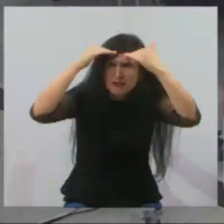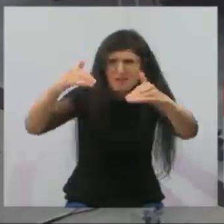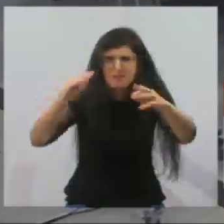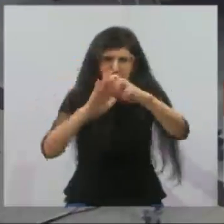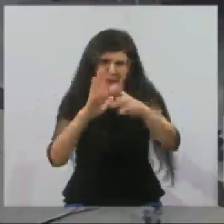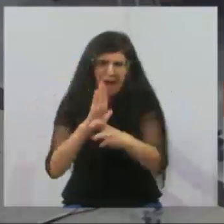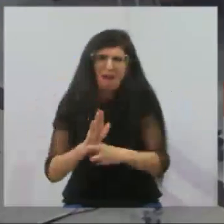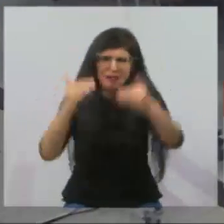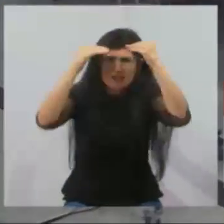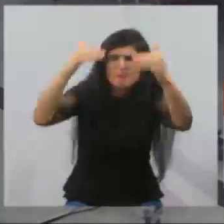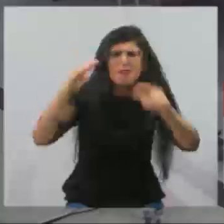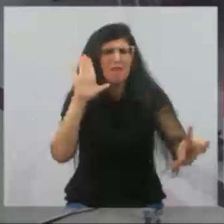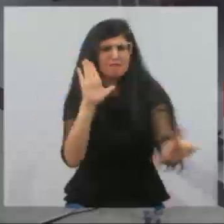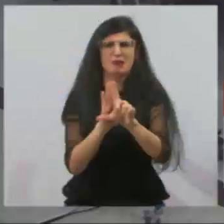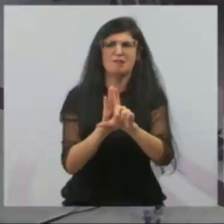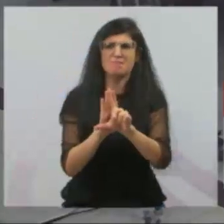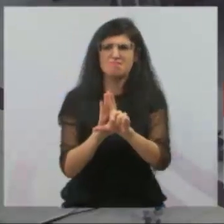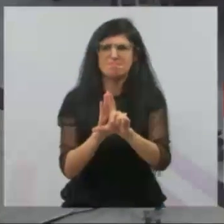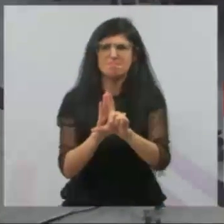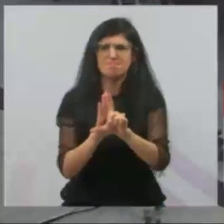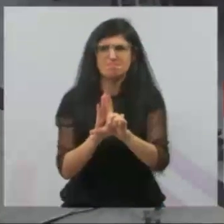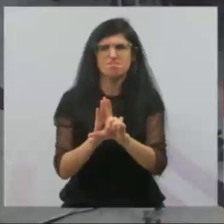O projeto continua em discussão.